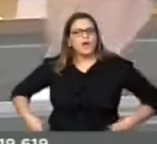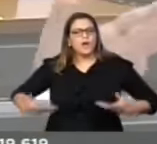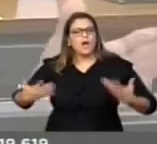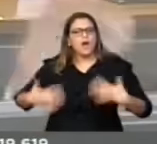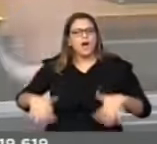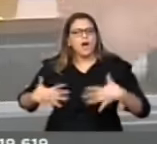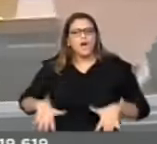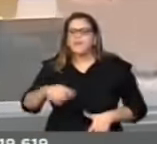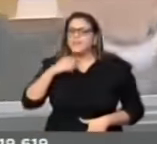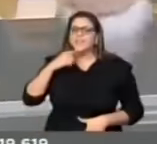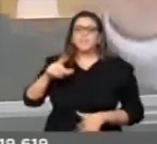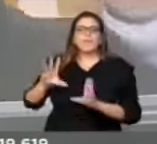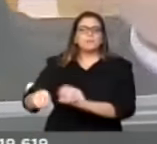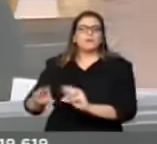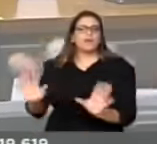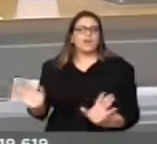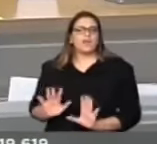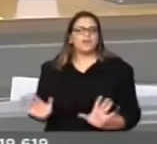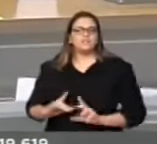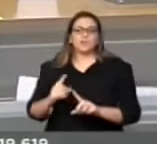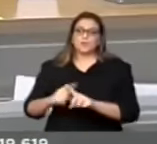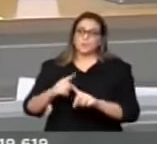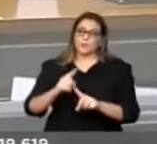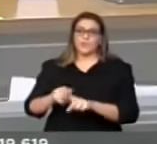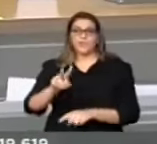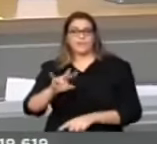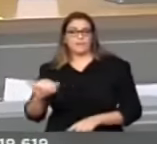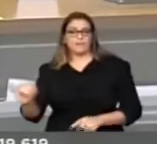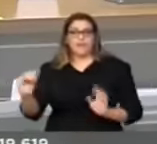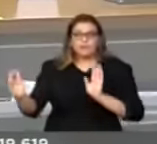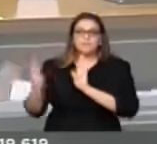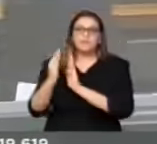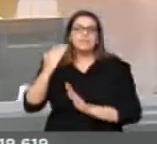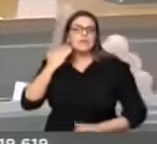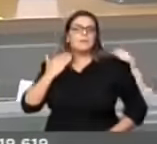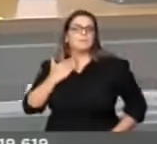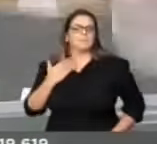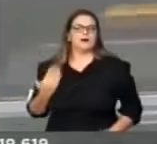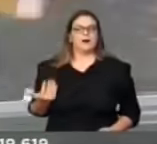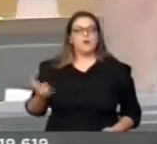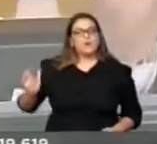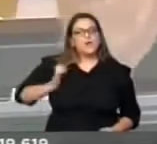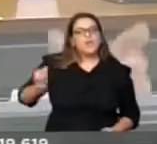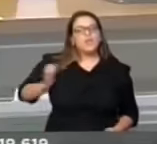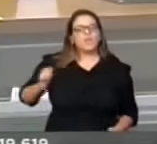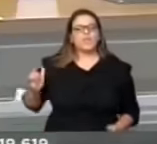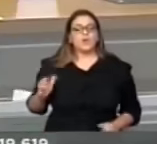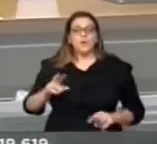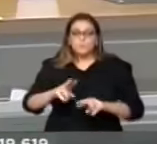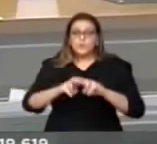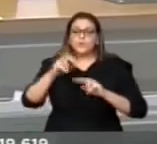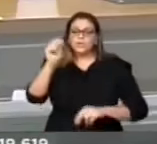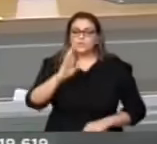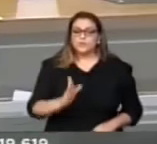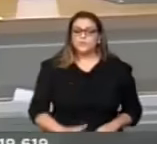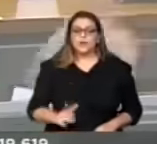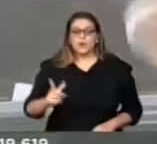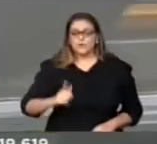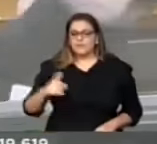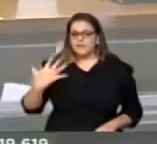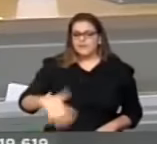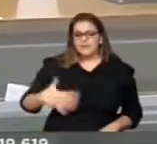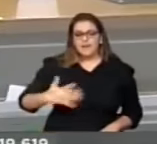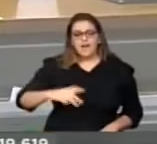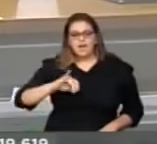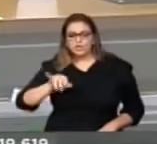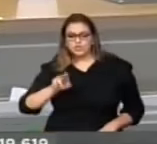Ninguém discute, porque aí nós vamos bater de frente com o capital financeiro, com os rentistas, e é por isso que o Brasil tem a maior taxa de juros do mundo.